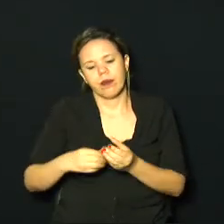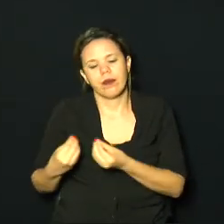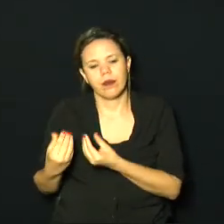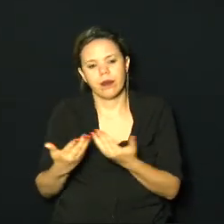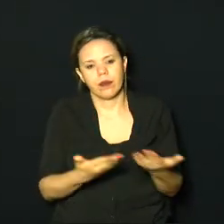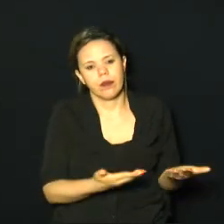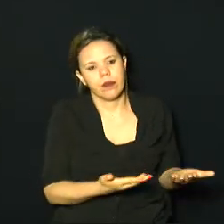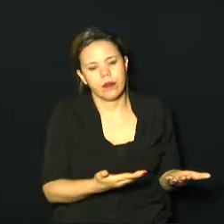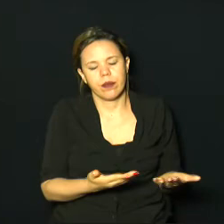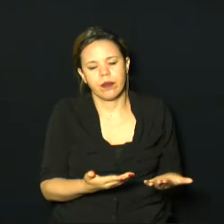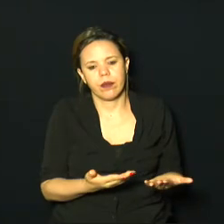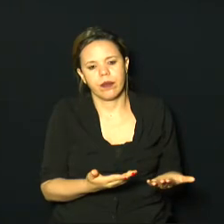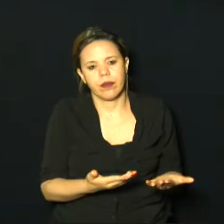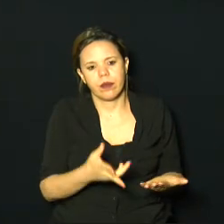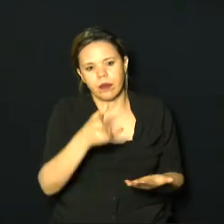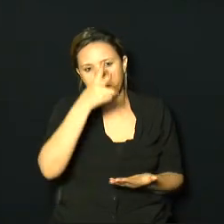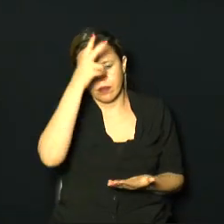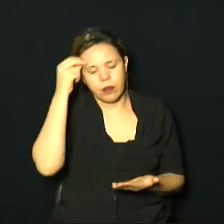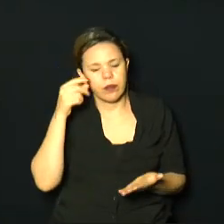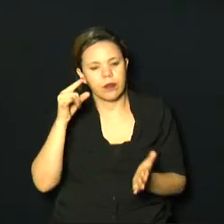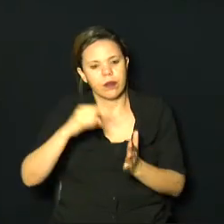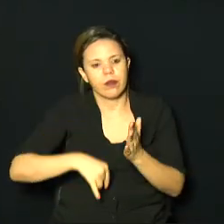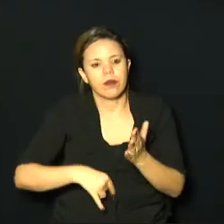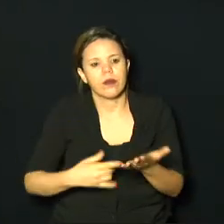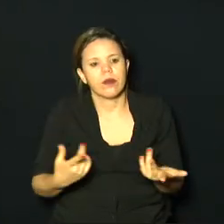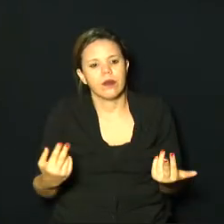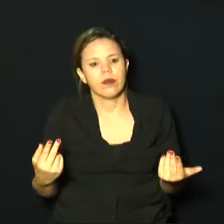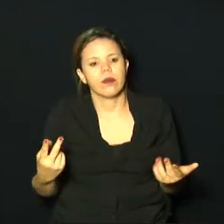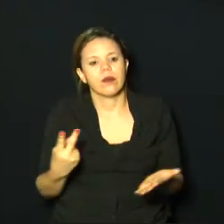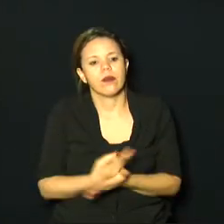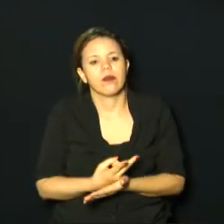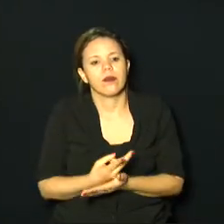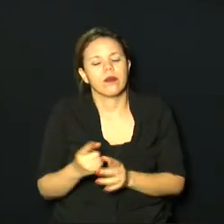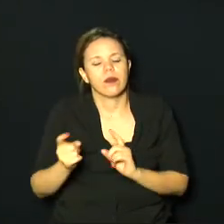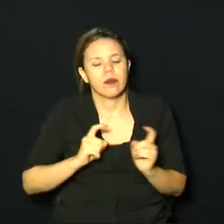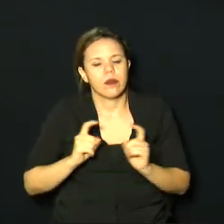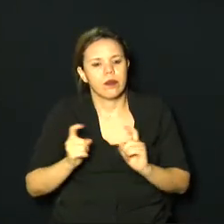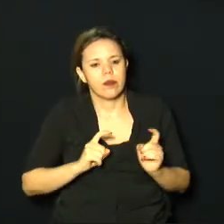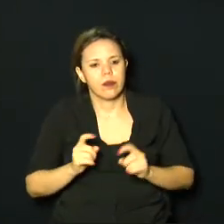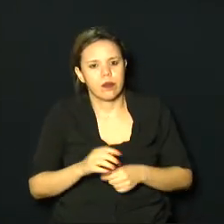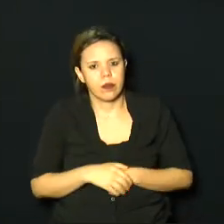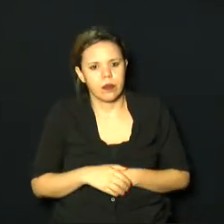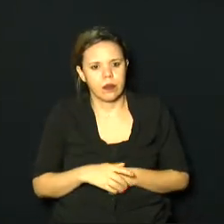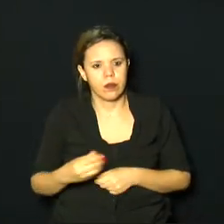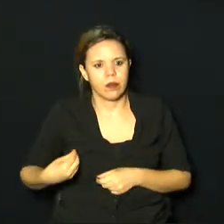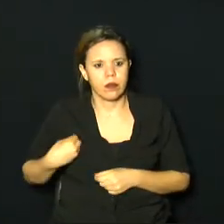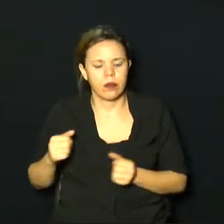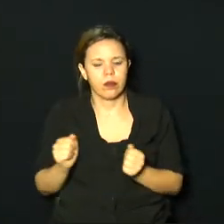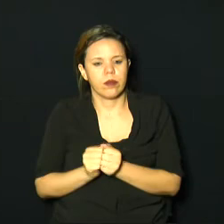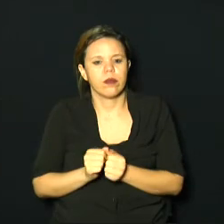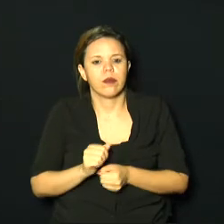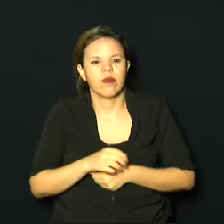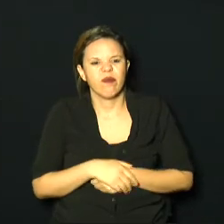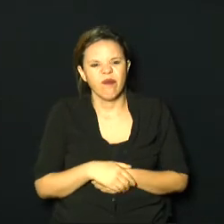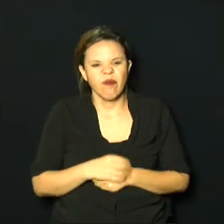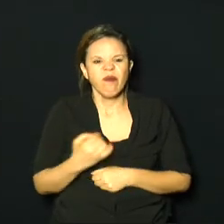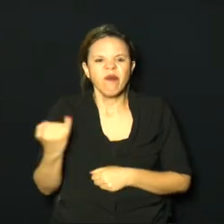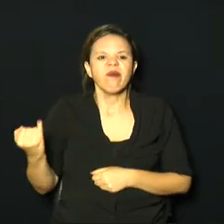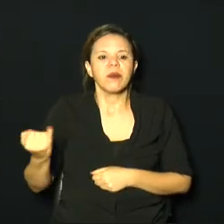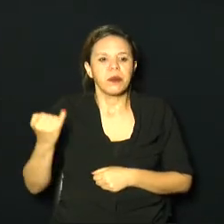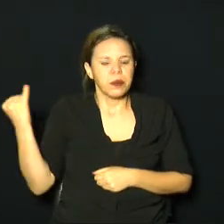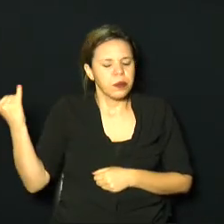pese as declarações públicas, em que pese a mesma, com a reunião que teve com a gente. Seria importante